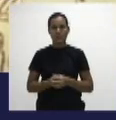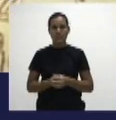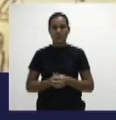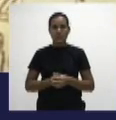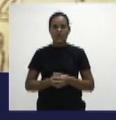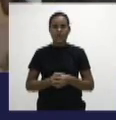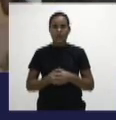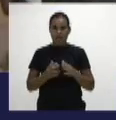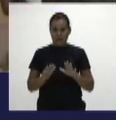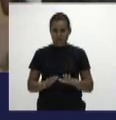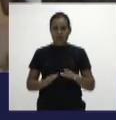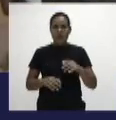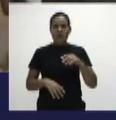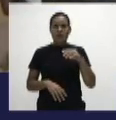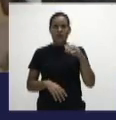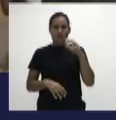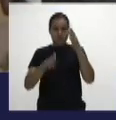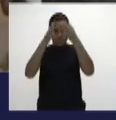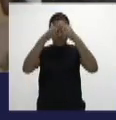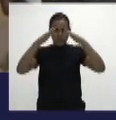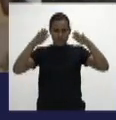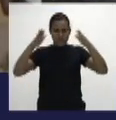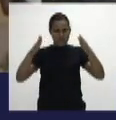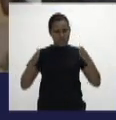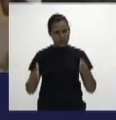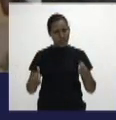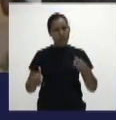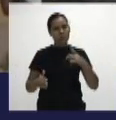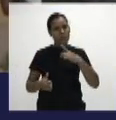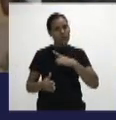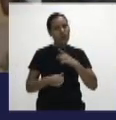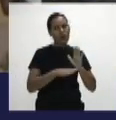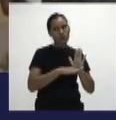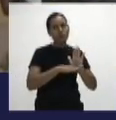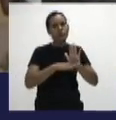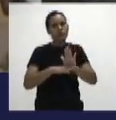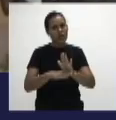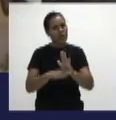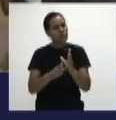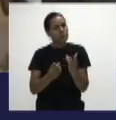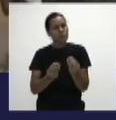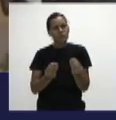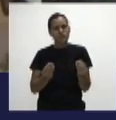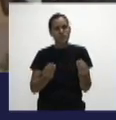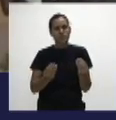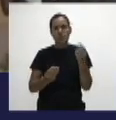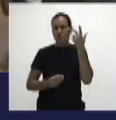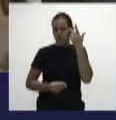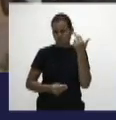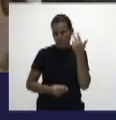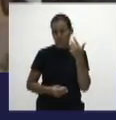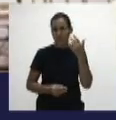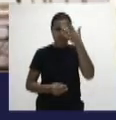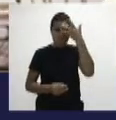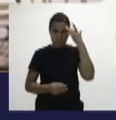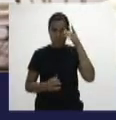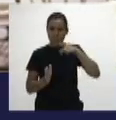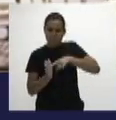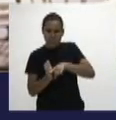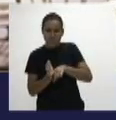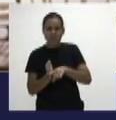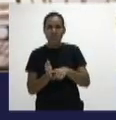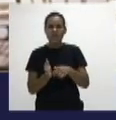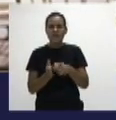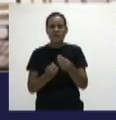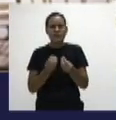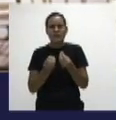circo ele teve uma deu uma grande contribuição Geralmente os pesquisadores vão procurar Como qual é a contribuição do cinema do teatro de revista né de